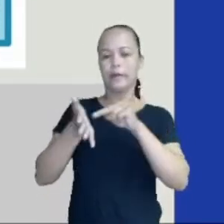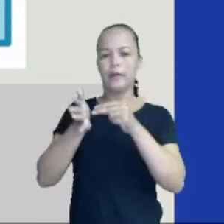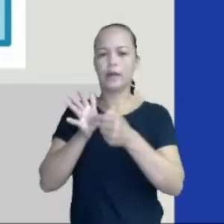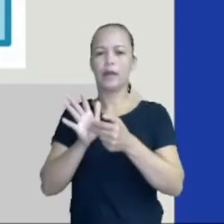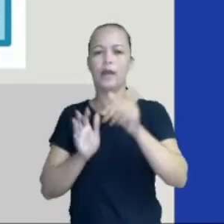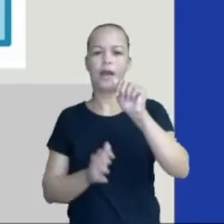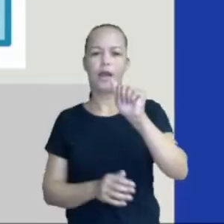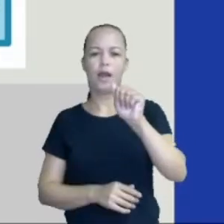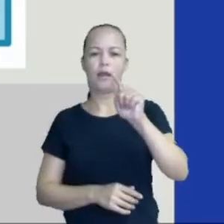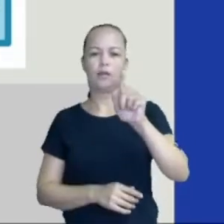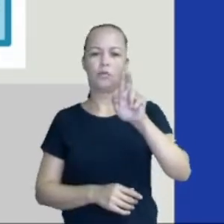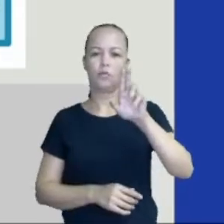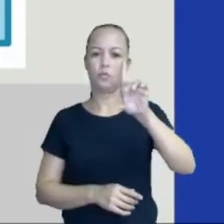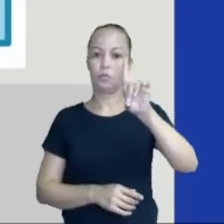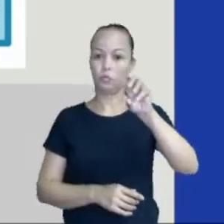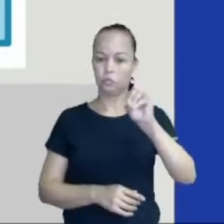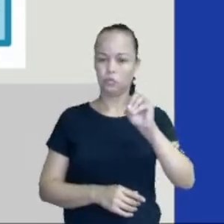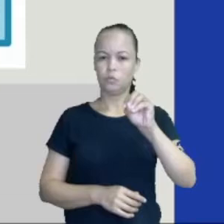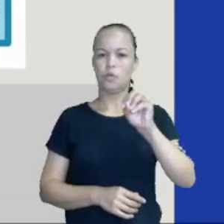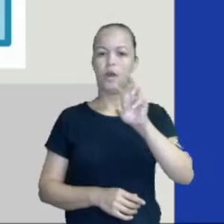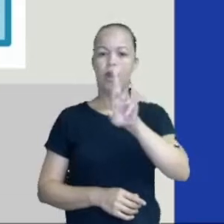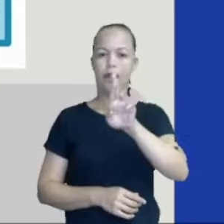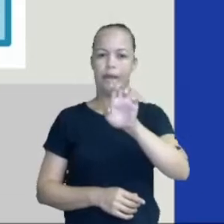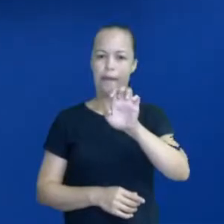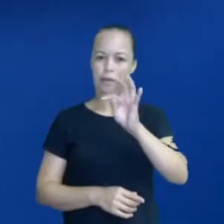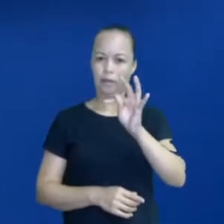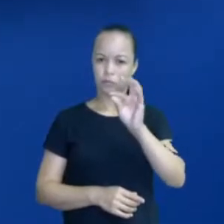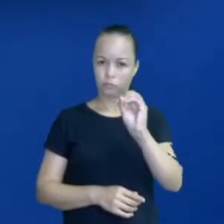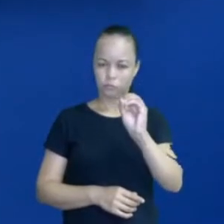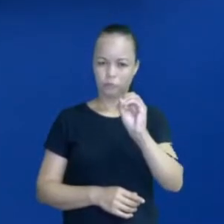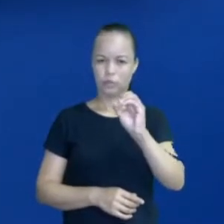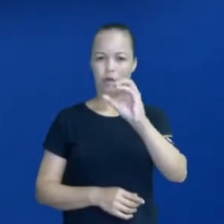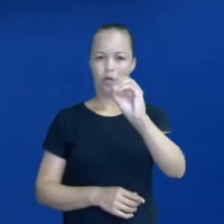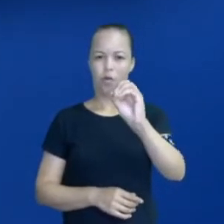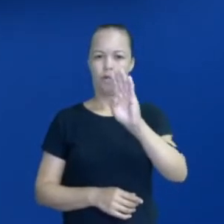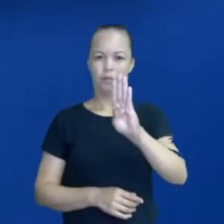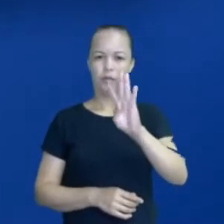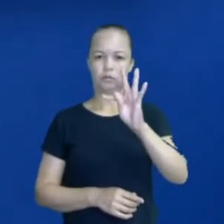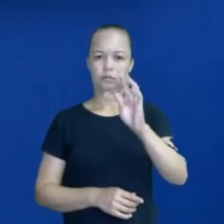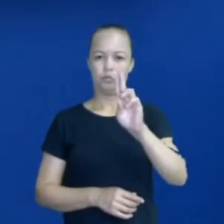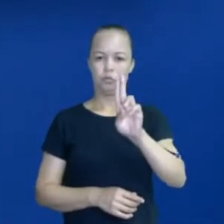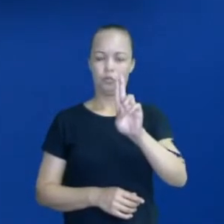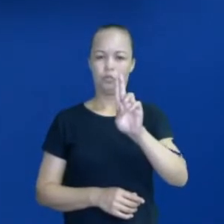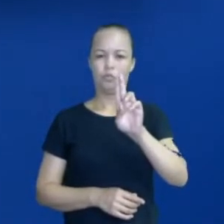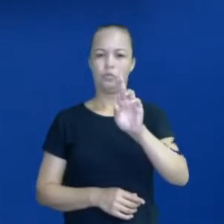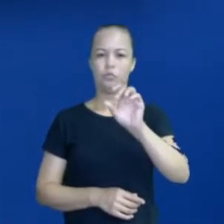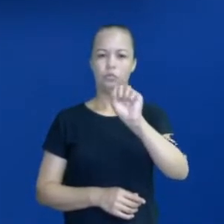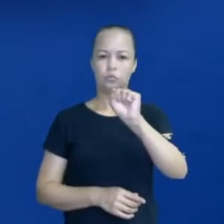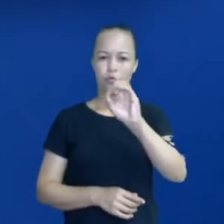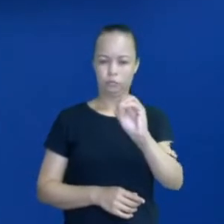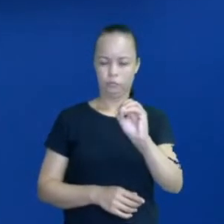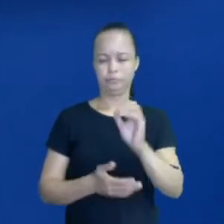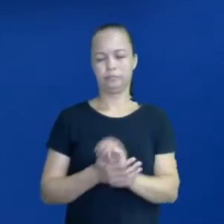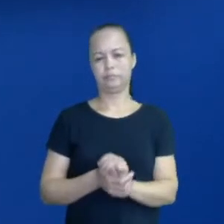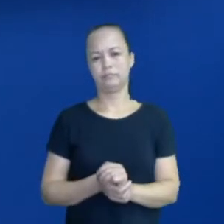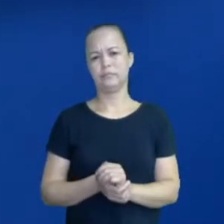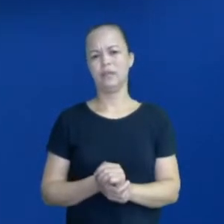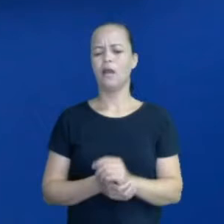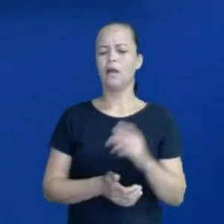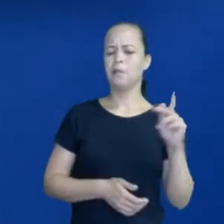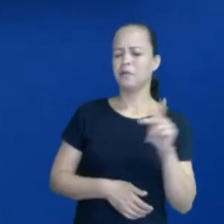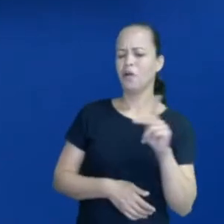agudo, reto e obtuso. Belezinha? Aí você vai perguntar para mim, professora, eu conheço outros